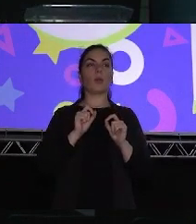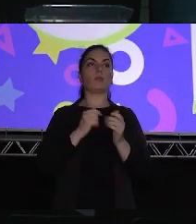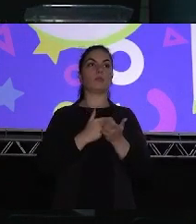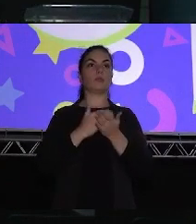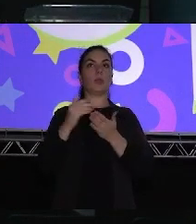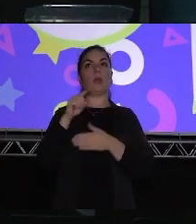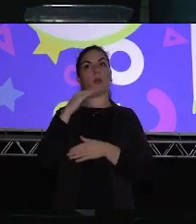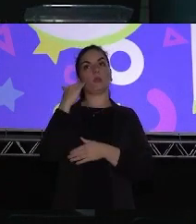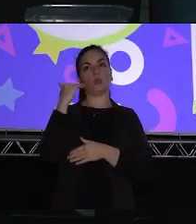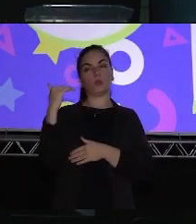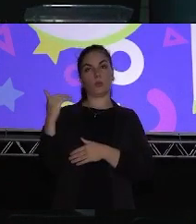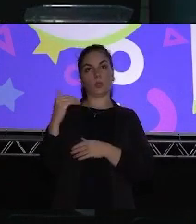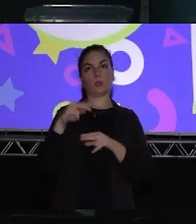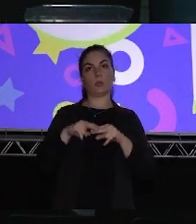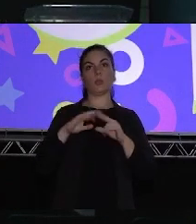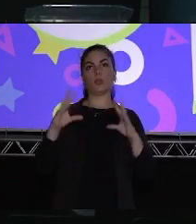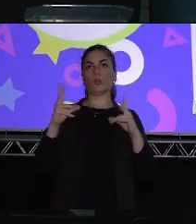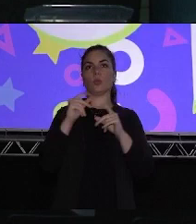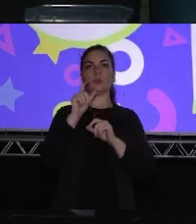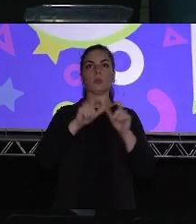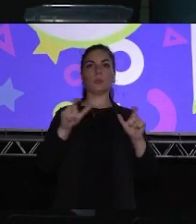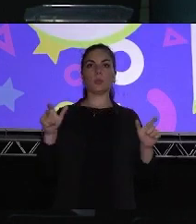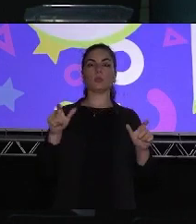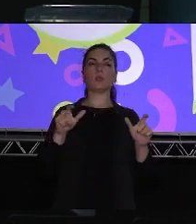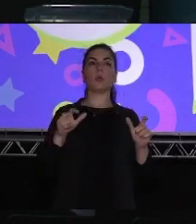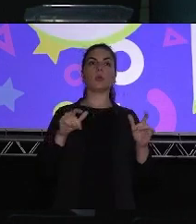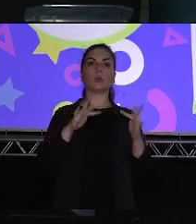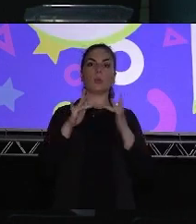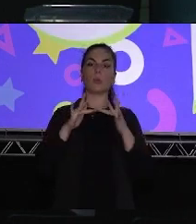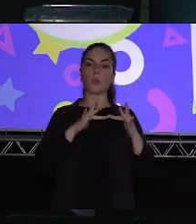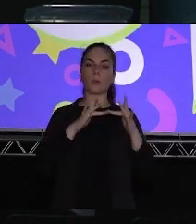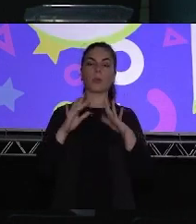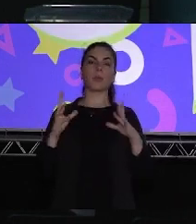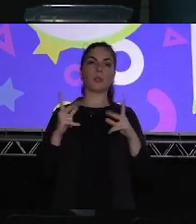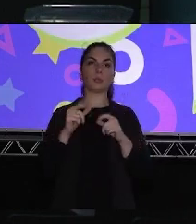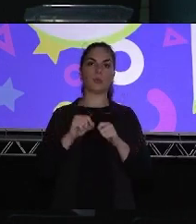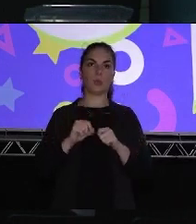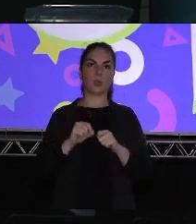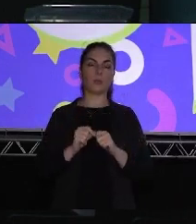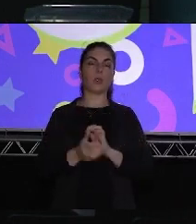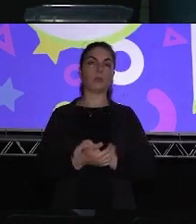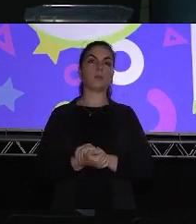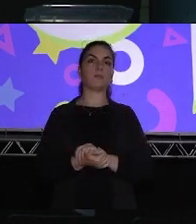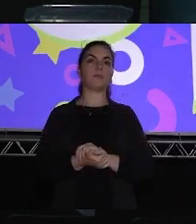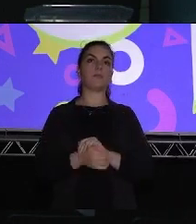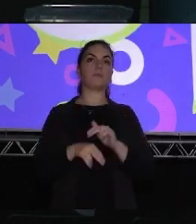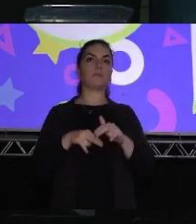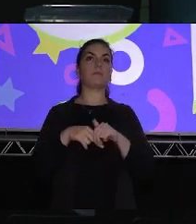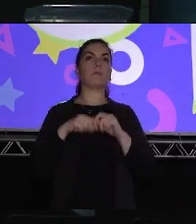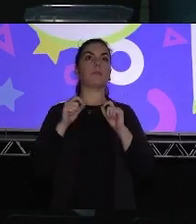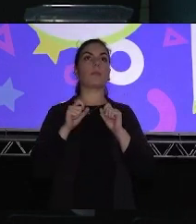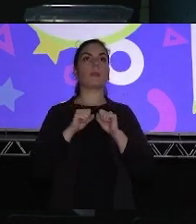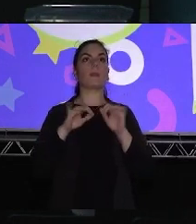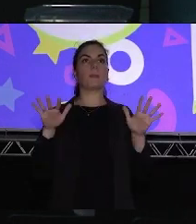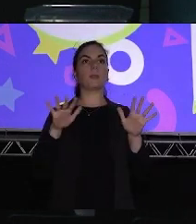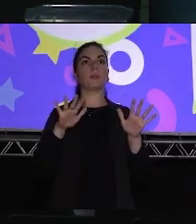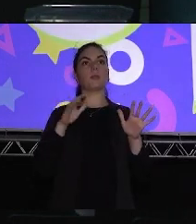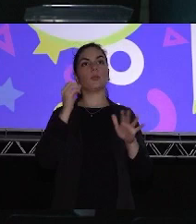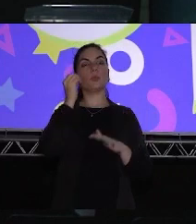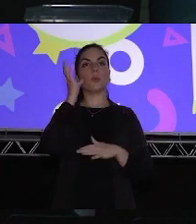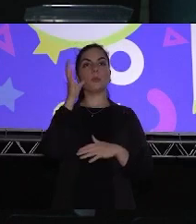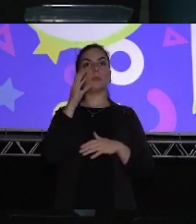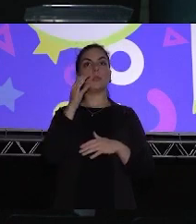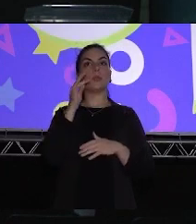de sucesso. Então, as pessoas todas trabalham pareadas em tudo que elas fazem. Isso faz com que a disseminação do conhecimento técnico